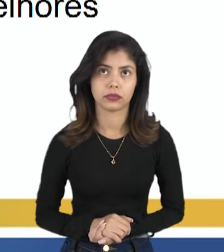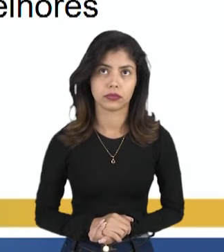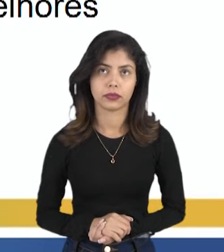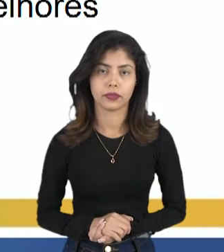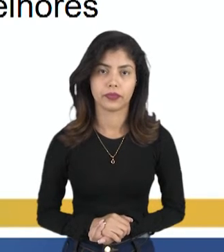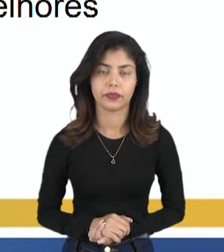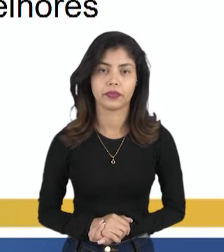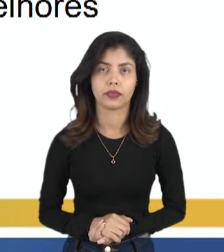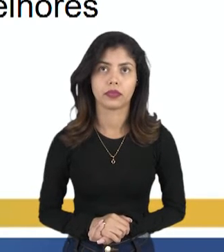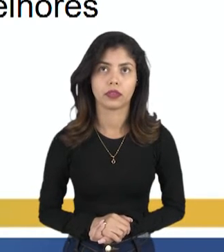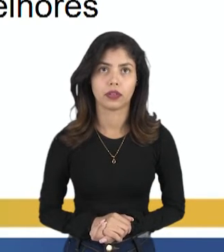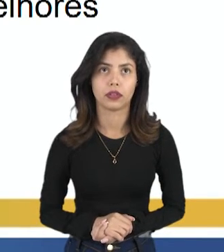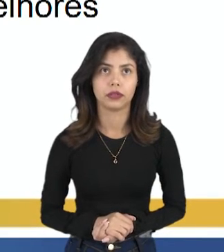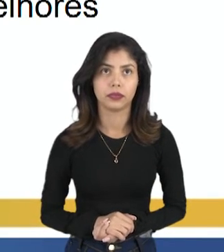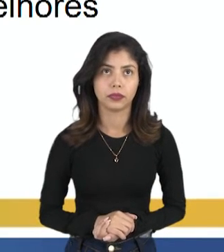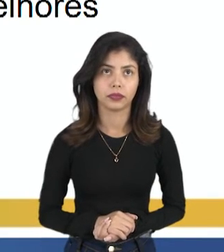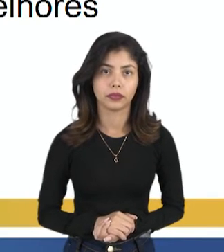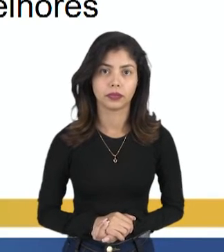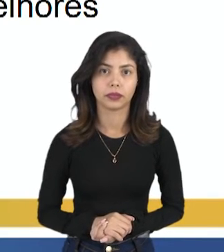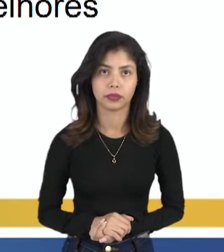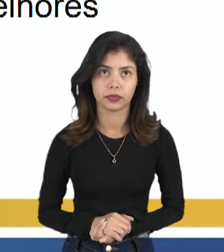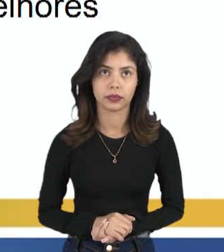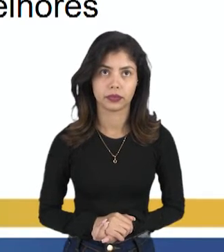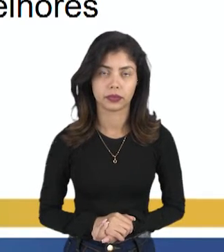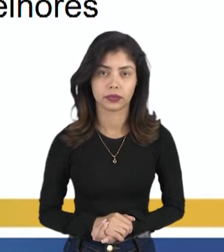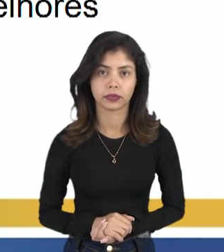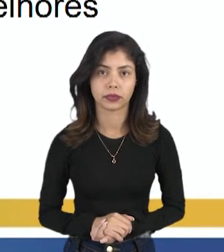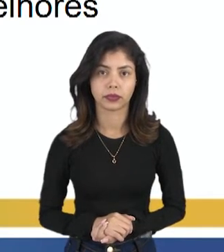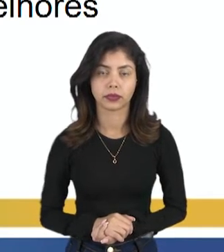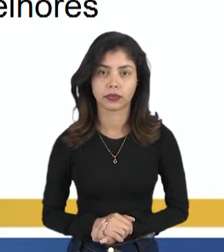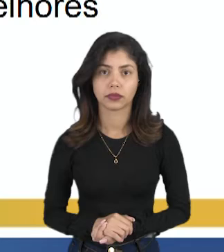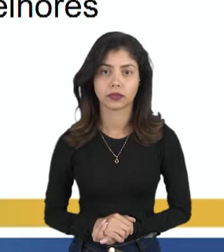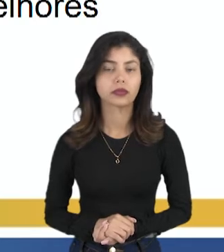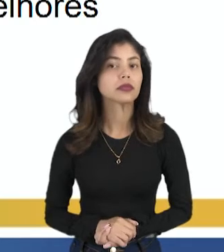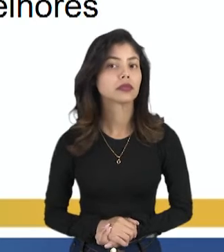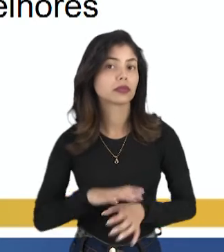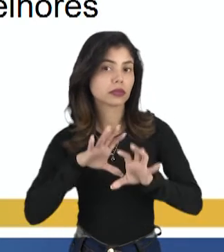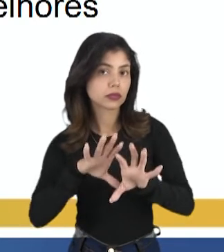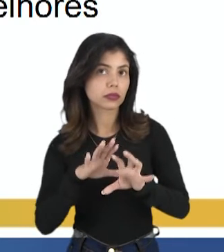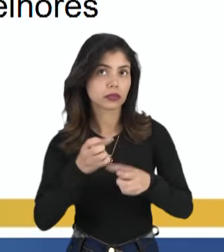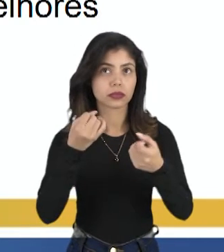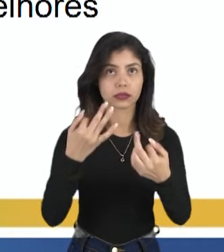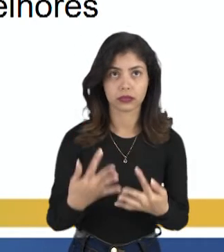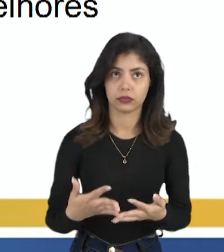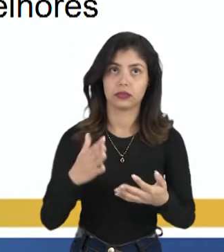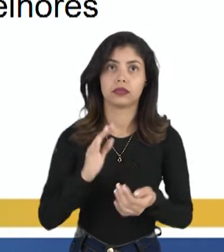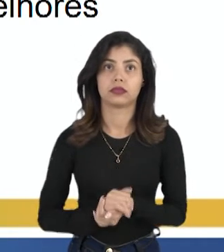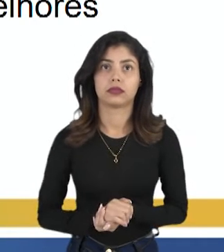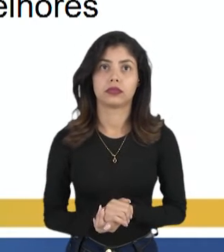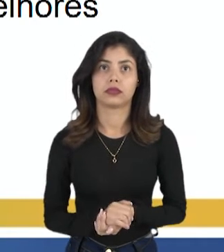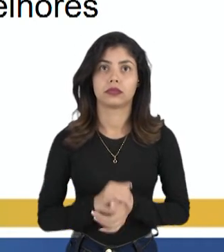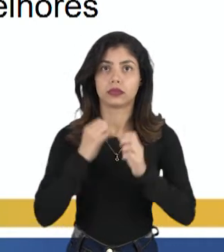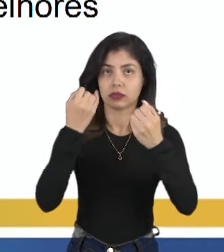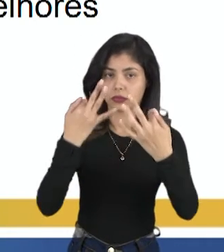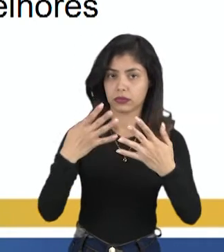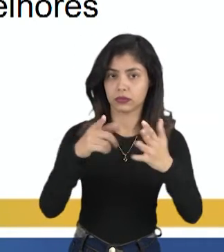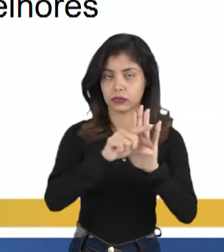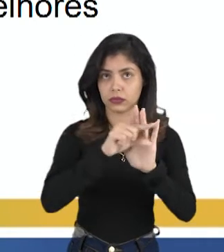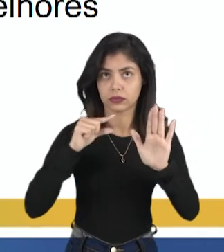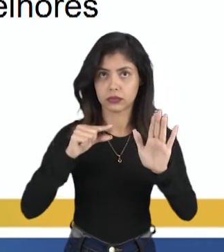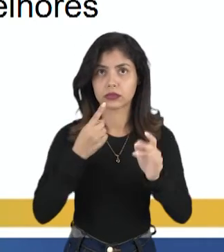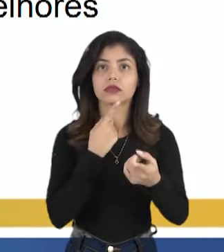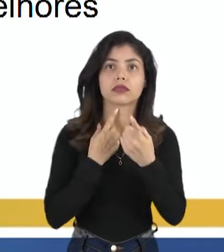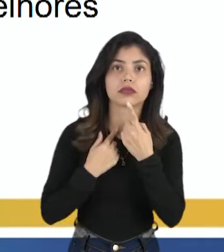puedan venir com mais soltura, mais apoio. Então, com essa declaração, fica explícito